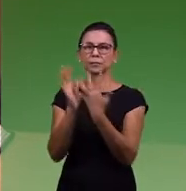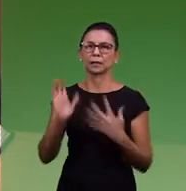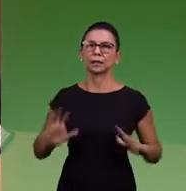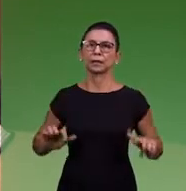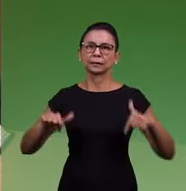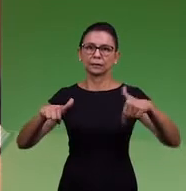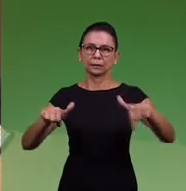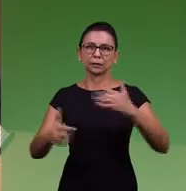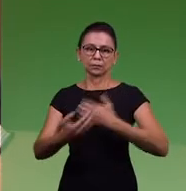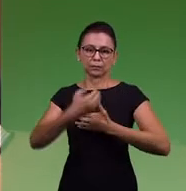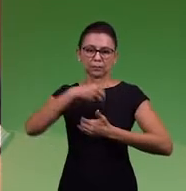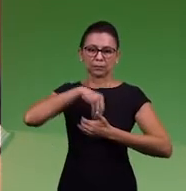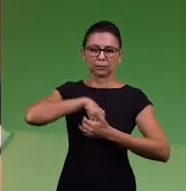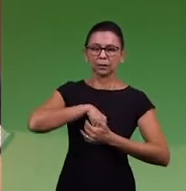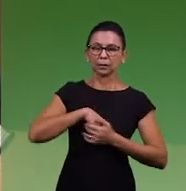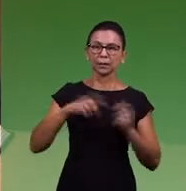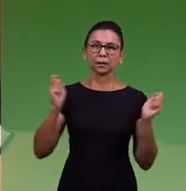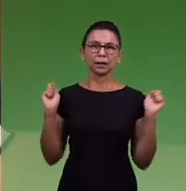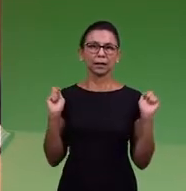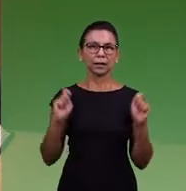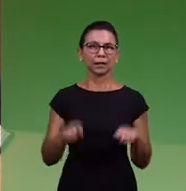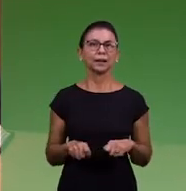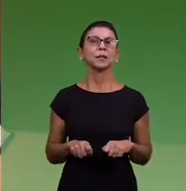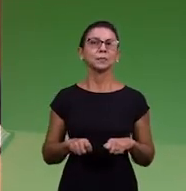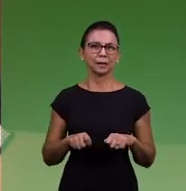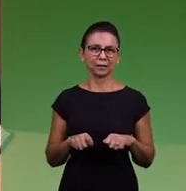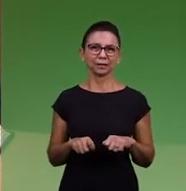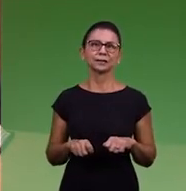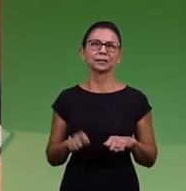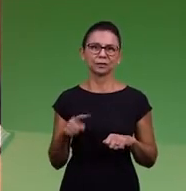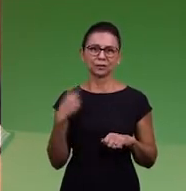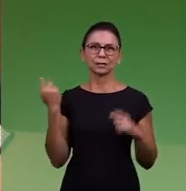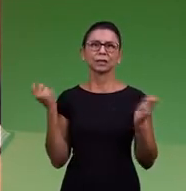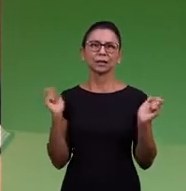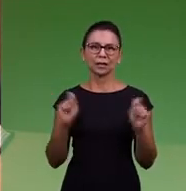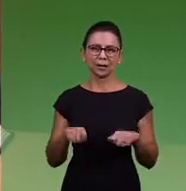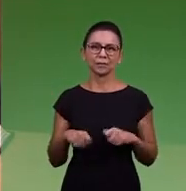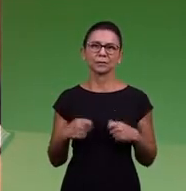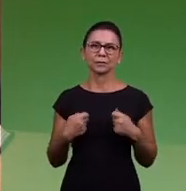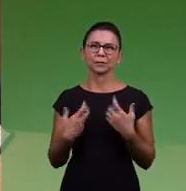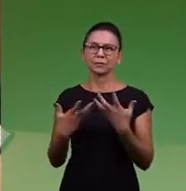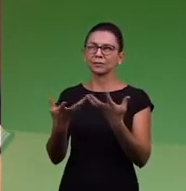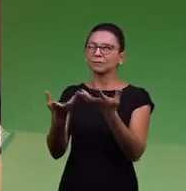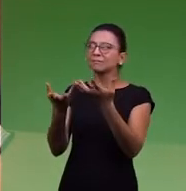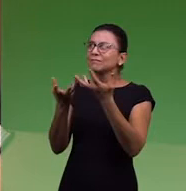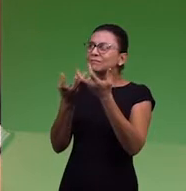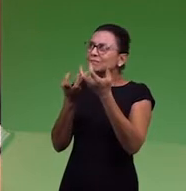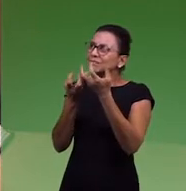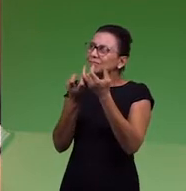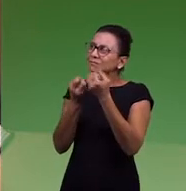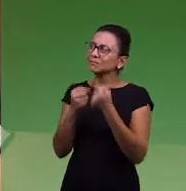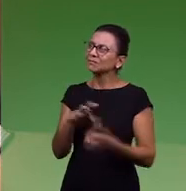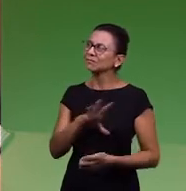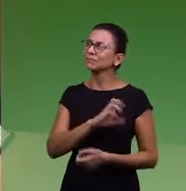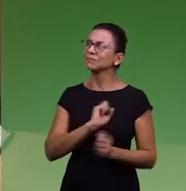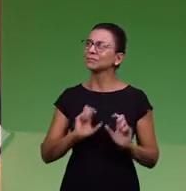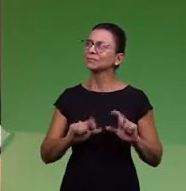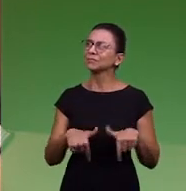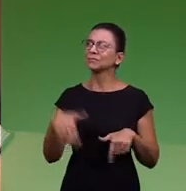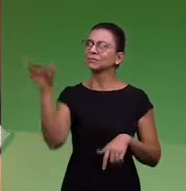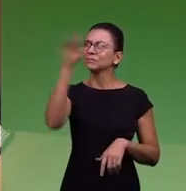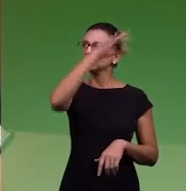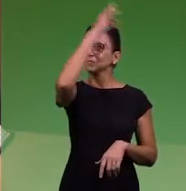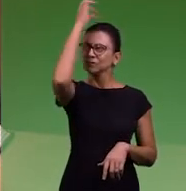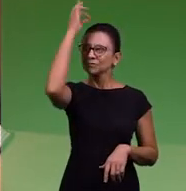interior, capaz, né, de nos tornar, que nos torna capazes, né, de receber esse amor do Senhor, a ação do Espírito